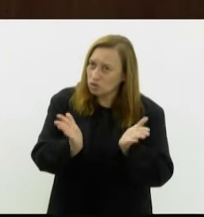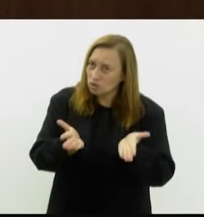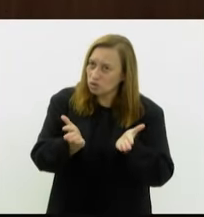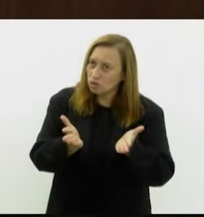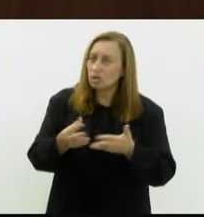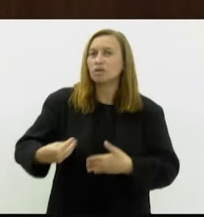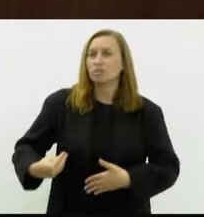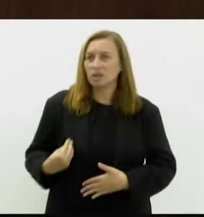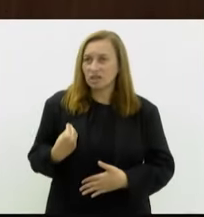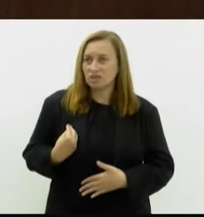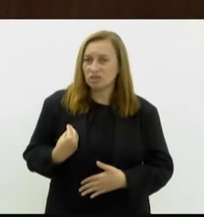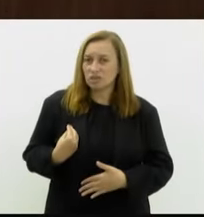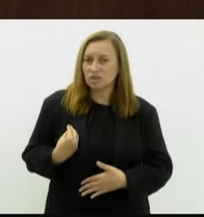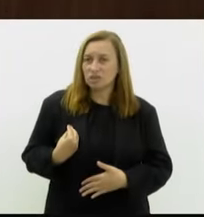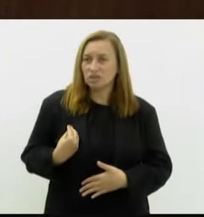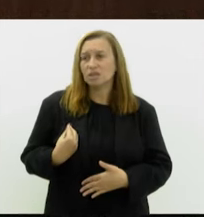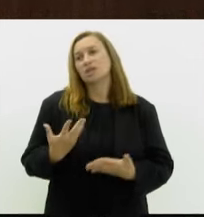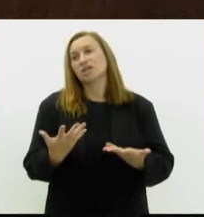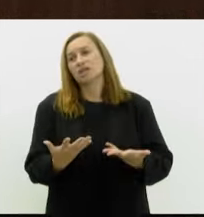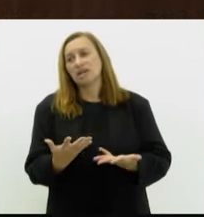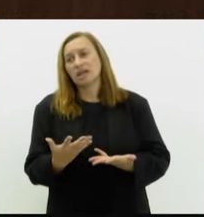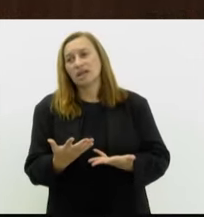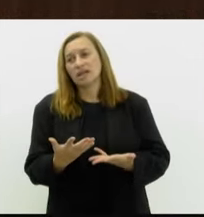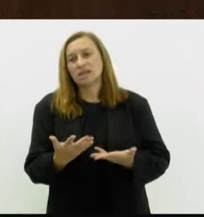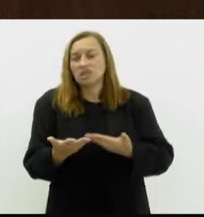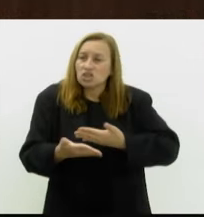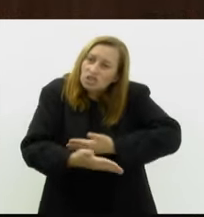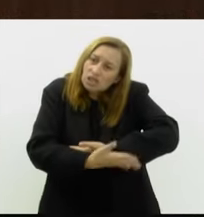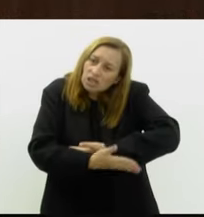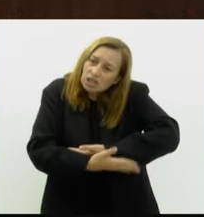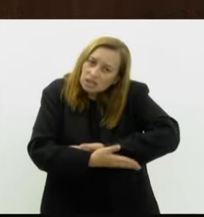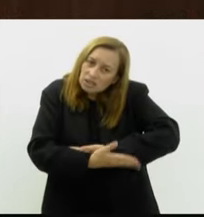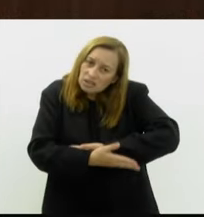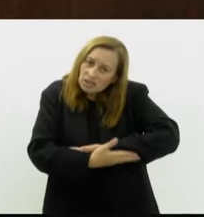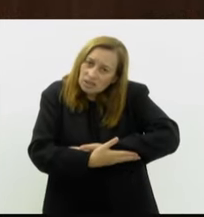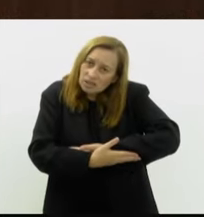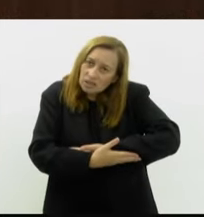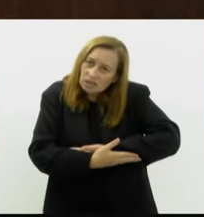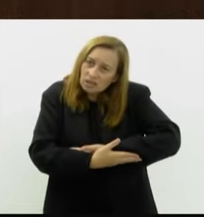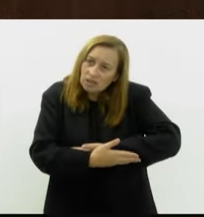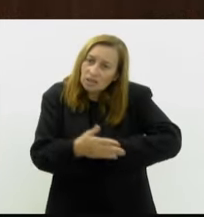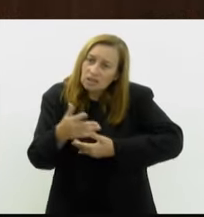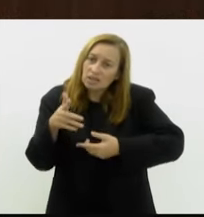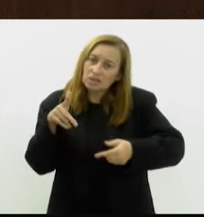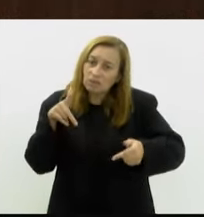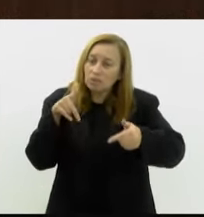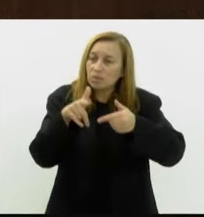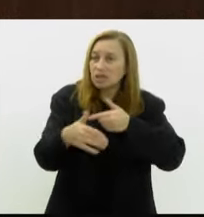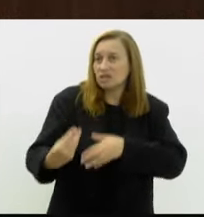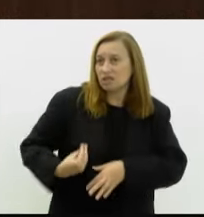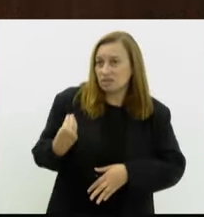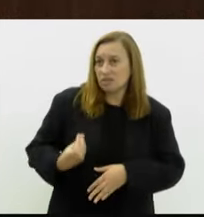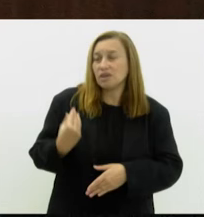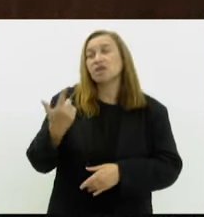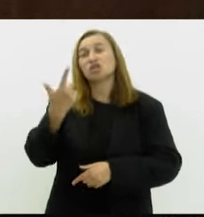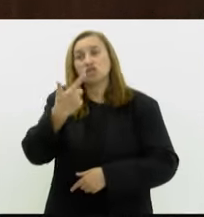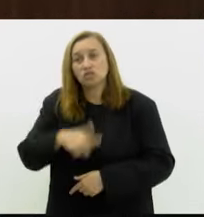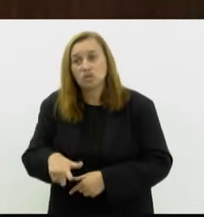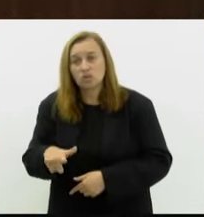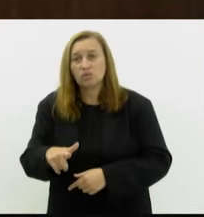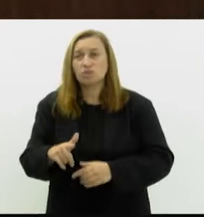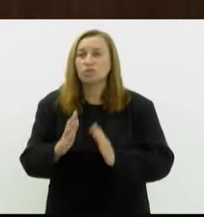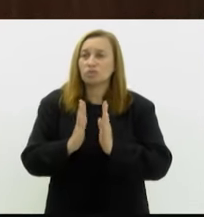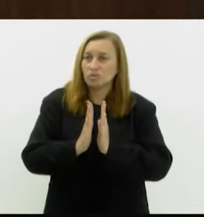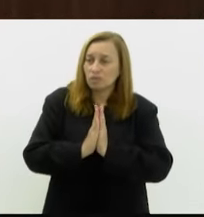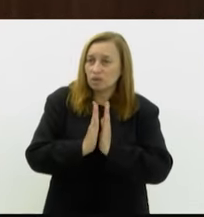pelas vidas daqueles fetos que muitas vezes têm o seu destino interrompido. Então, é mais uma vez uma iniciativa